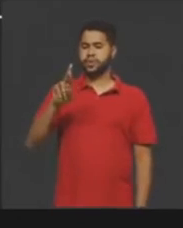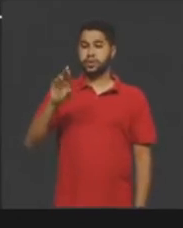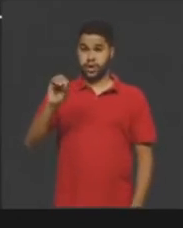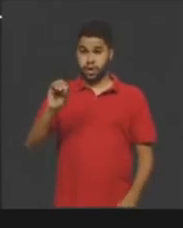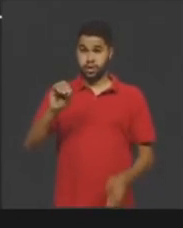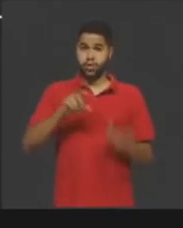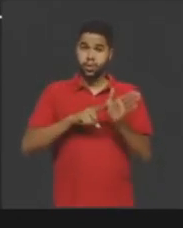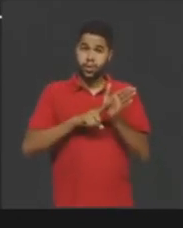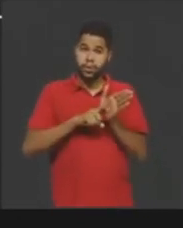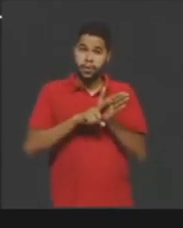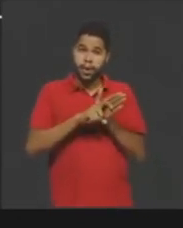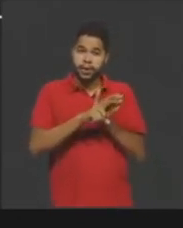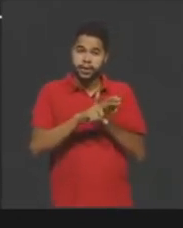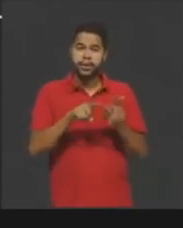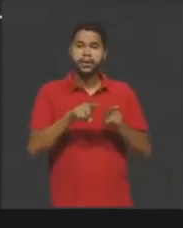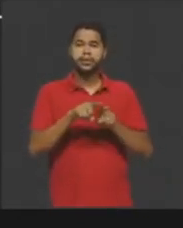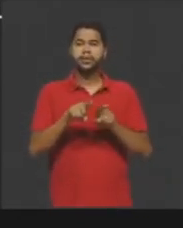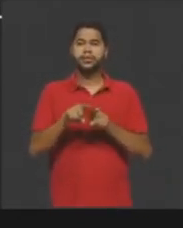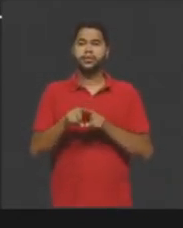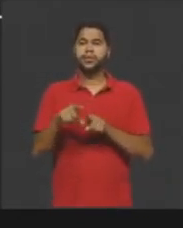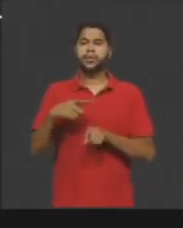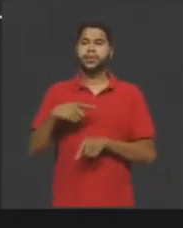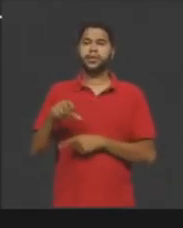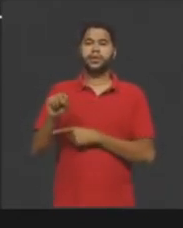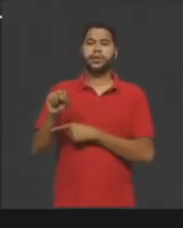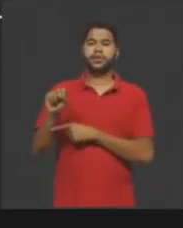as sulfobactérias.